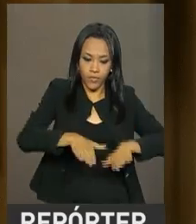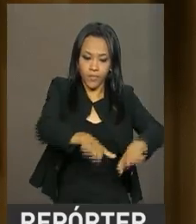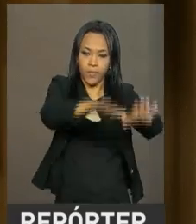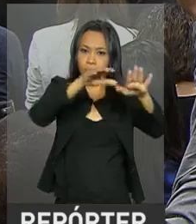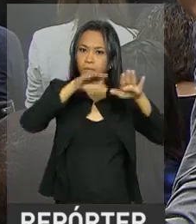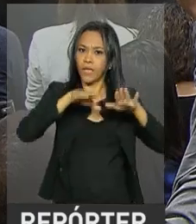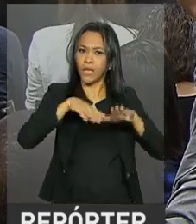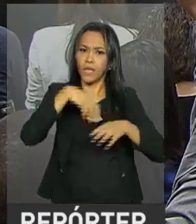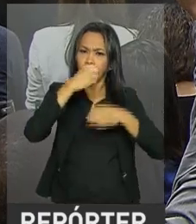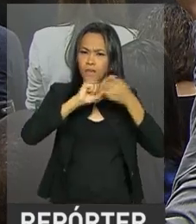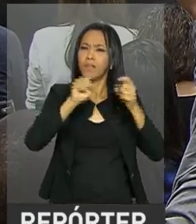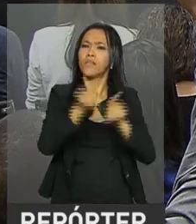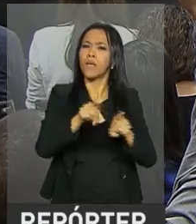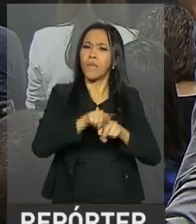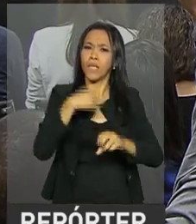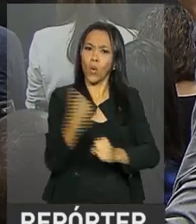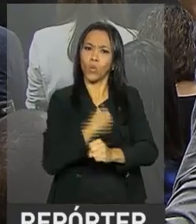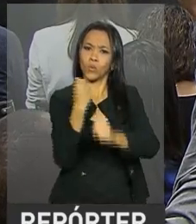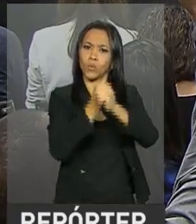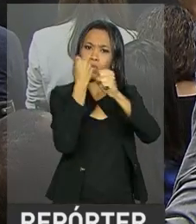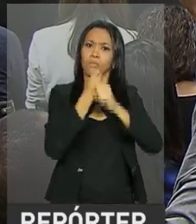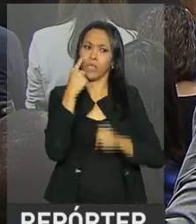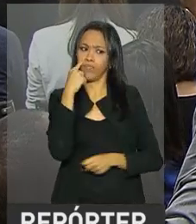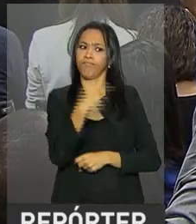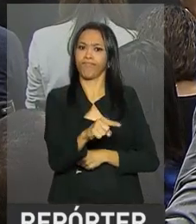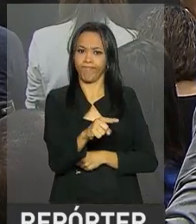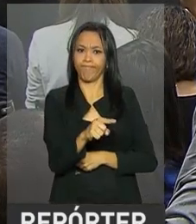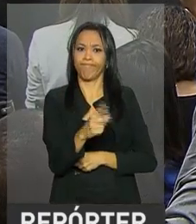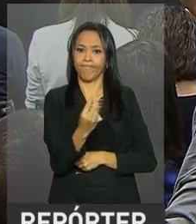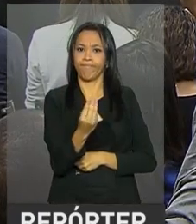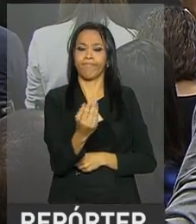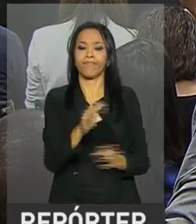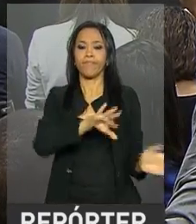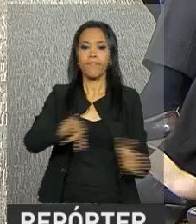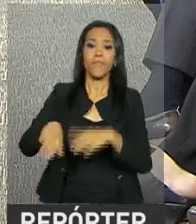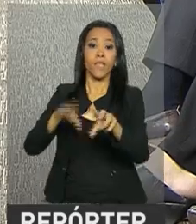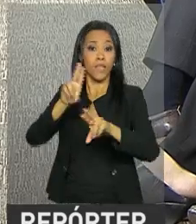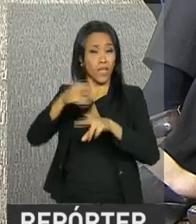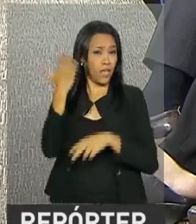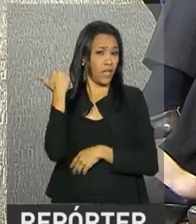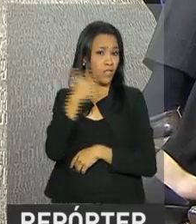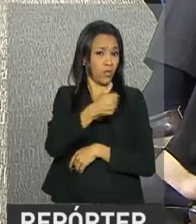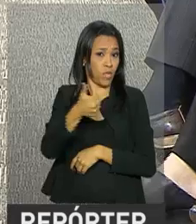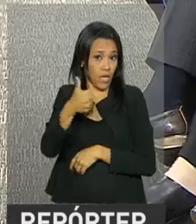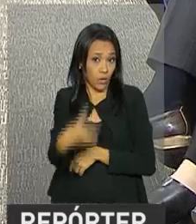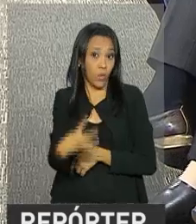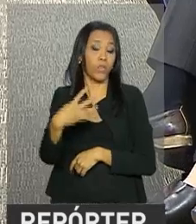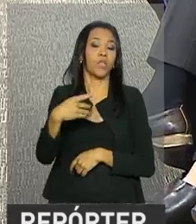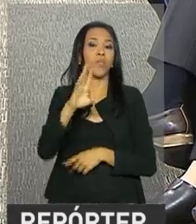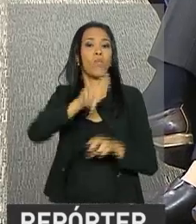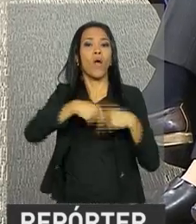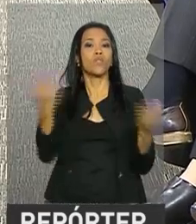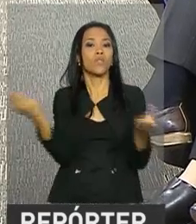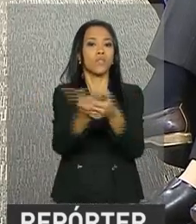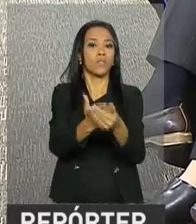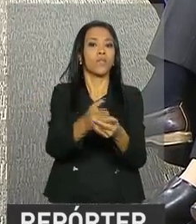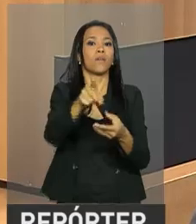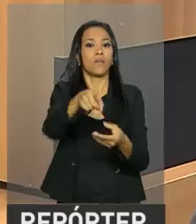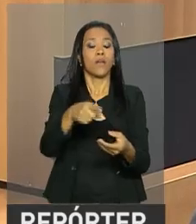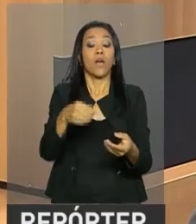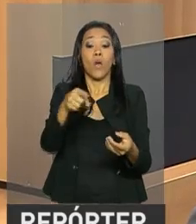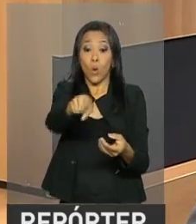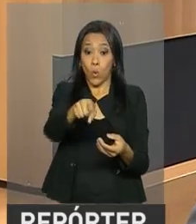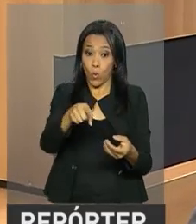sido muito grande Desde dezembro de 2014 devido a uma decisão judicial o Ministério do Trabalho deixou de publicar a